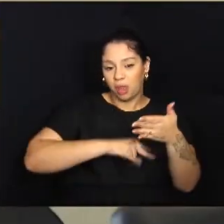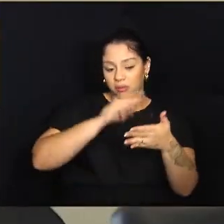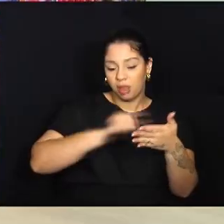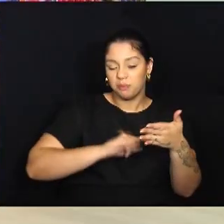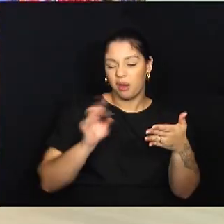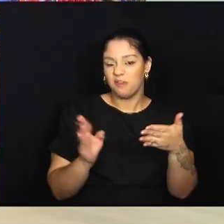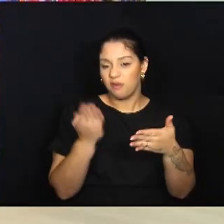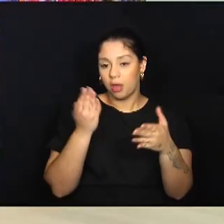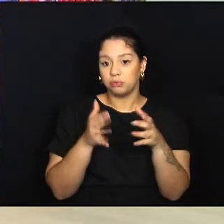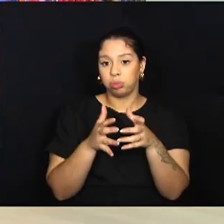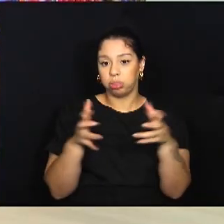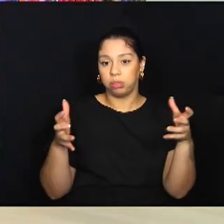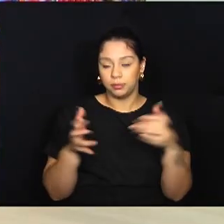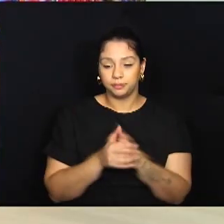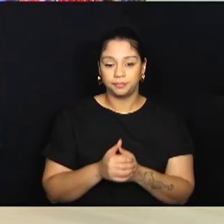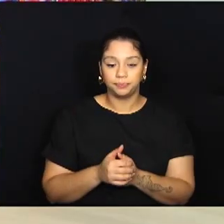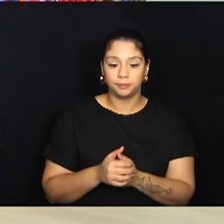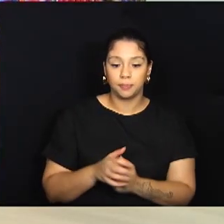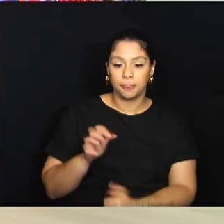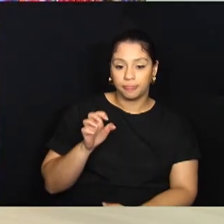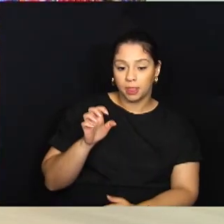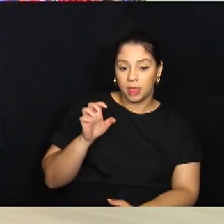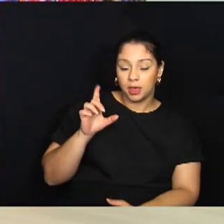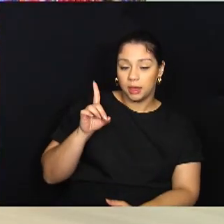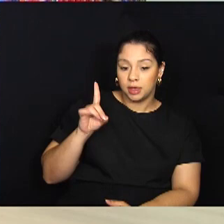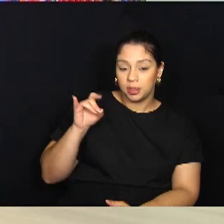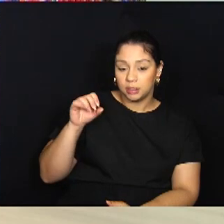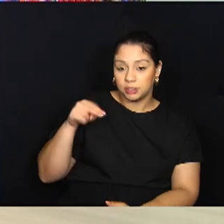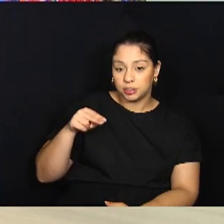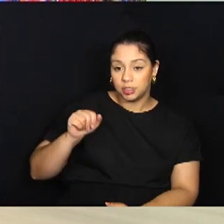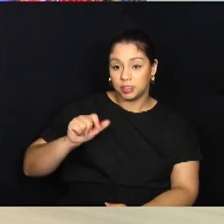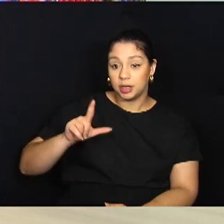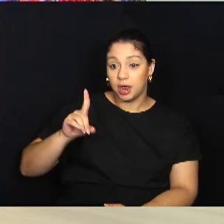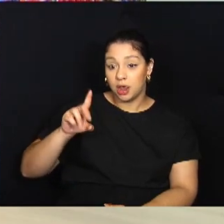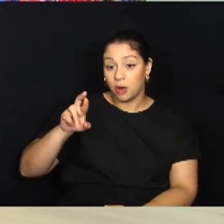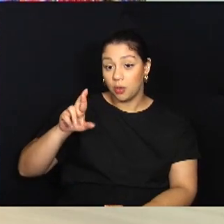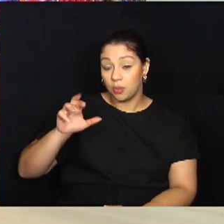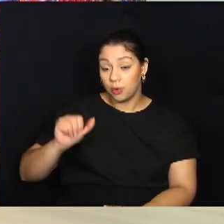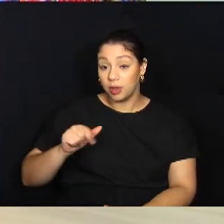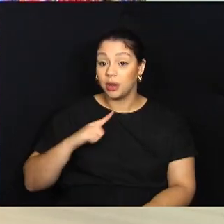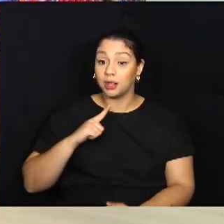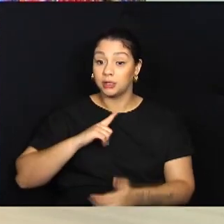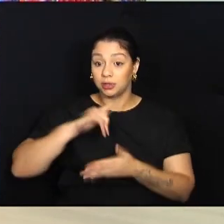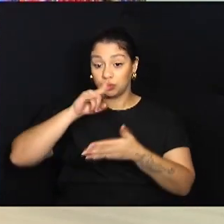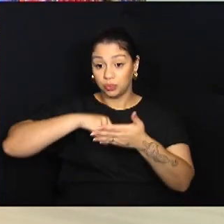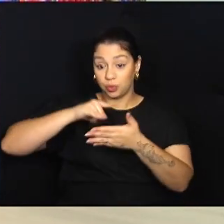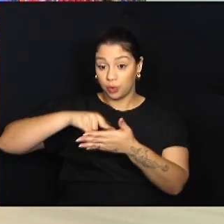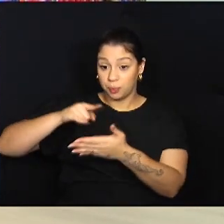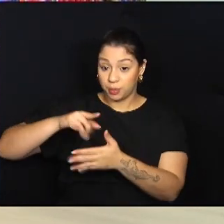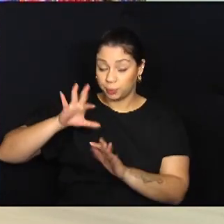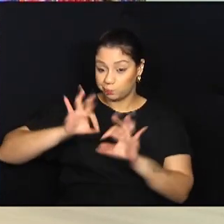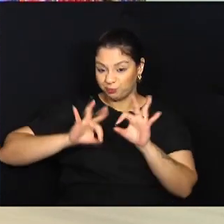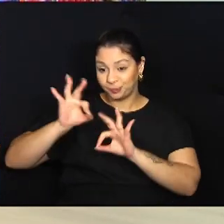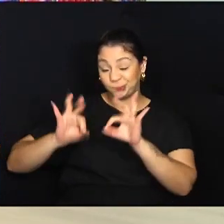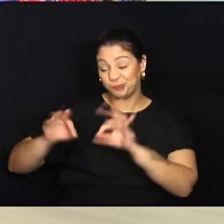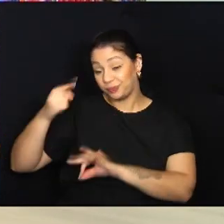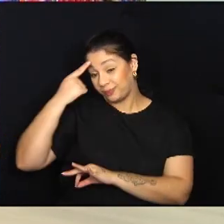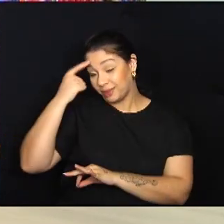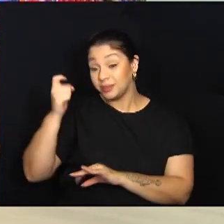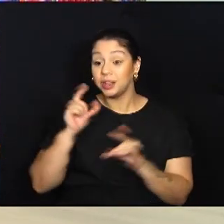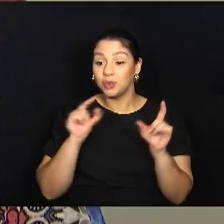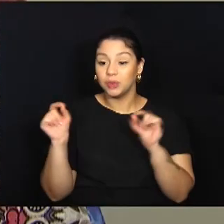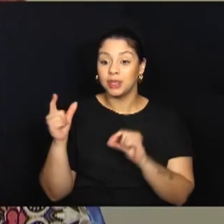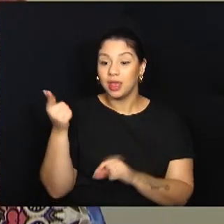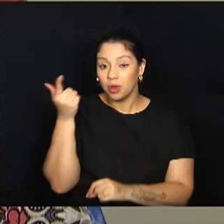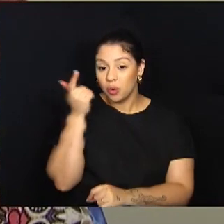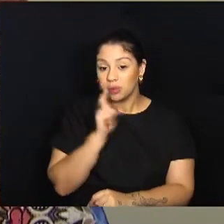e crescendo. Edinara da Silveira está em processo de documentação e a ideia é conseguir a